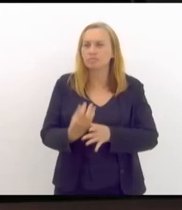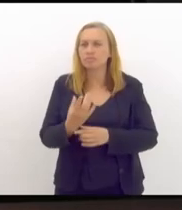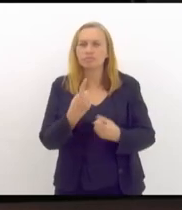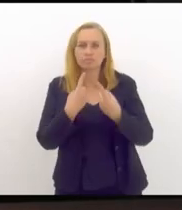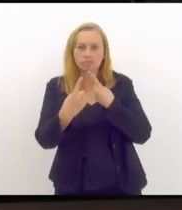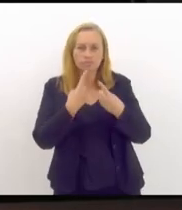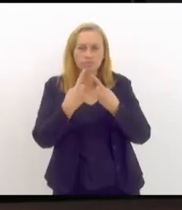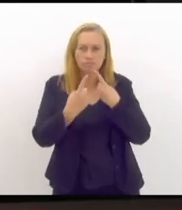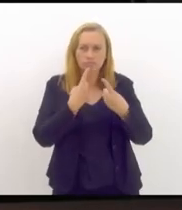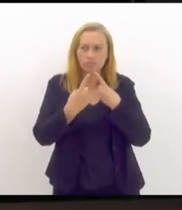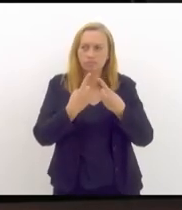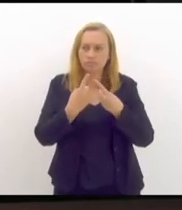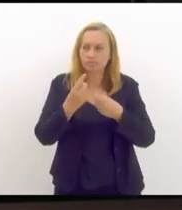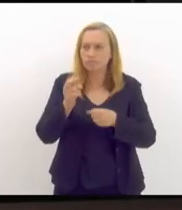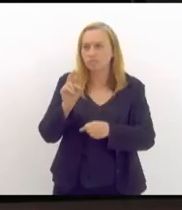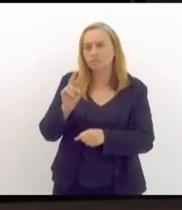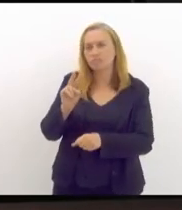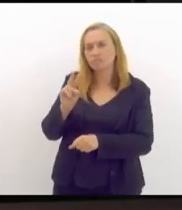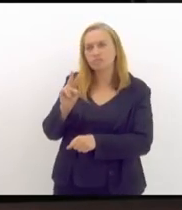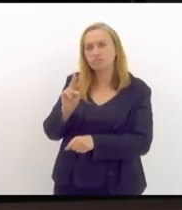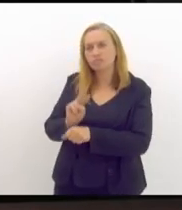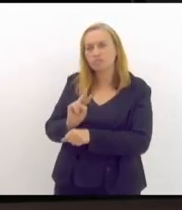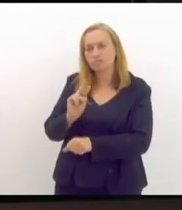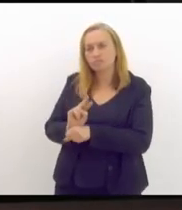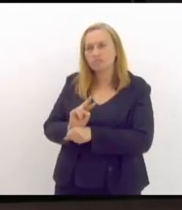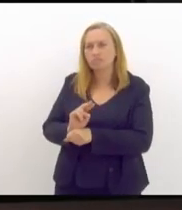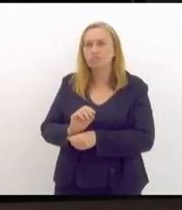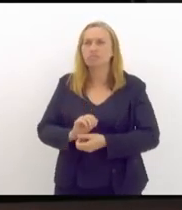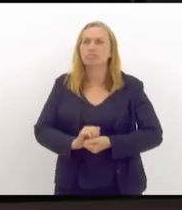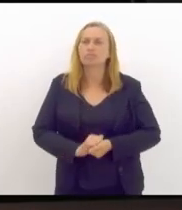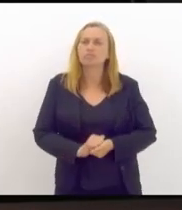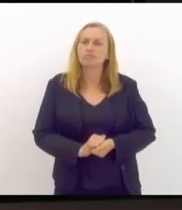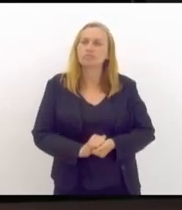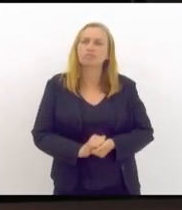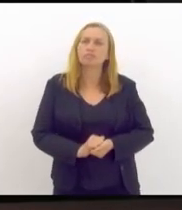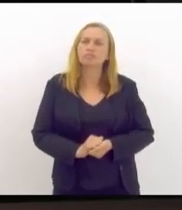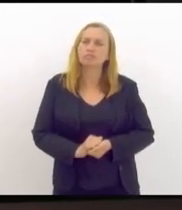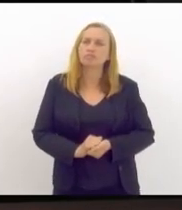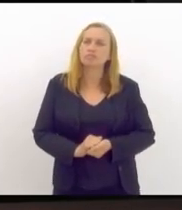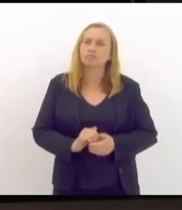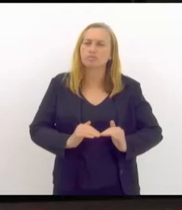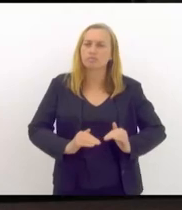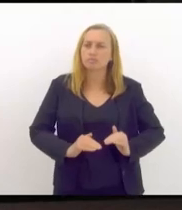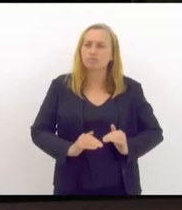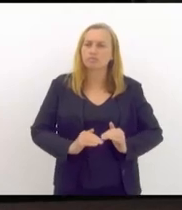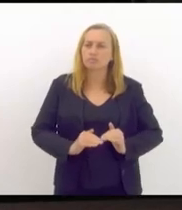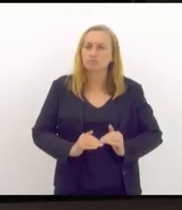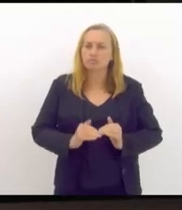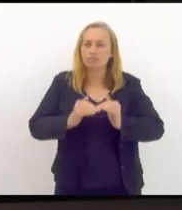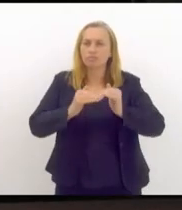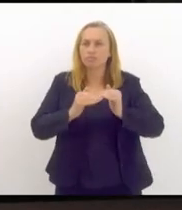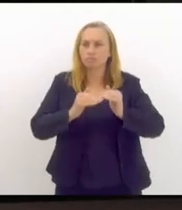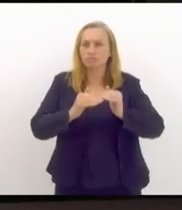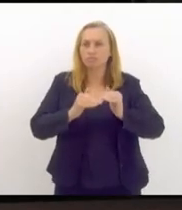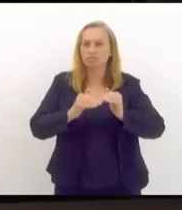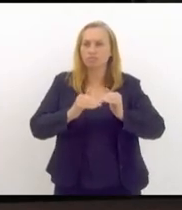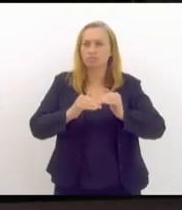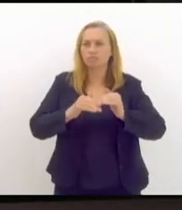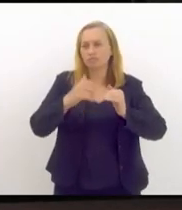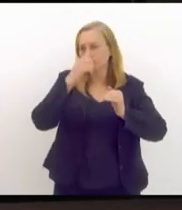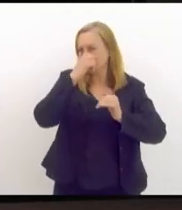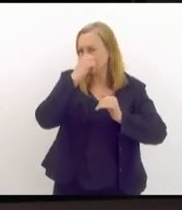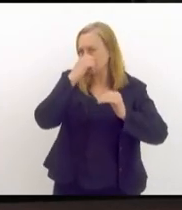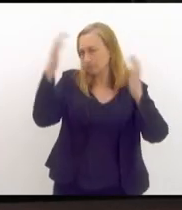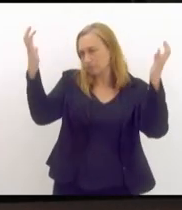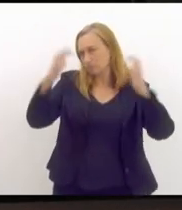sobre a prevenção relacionadas alagamentos e enchentes não apenas